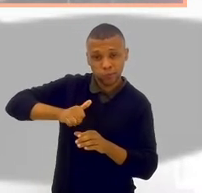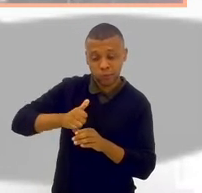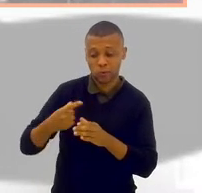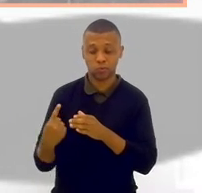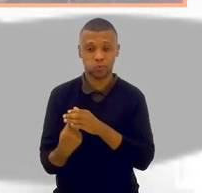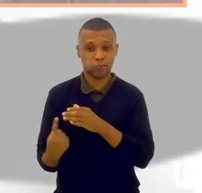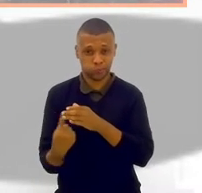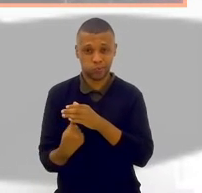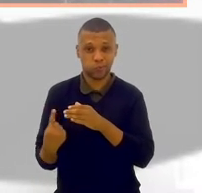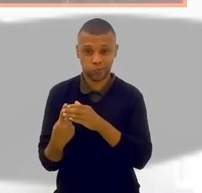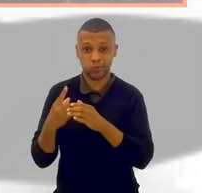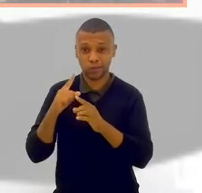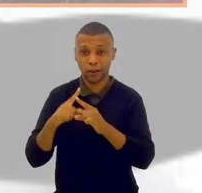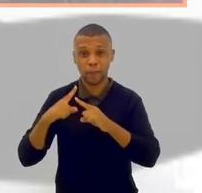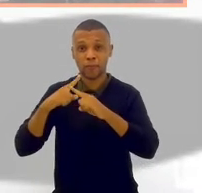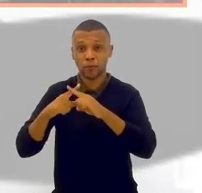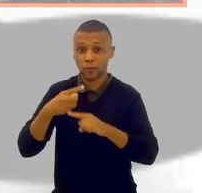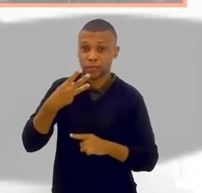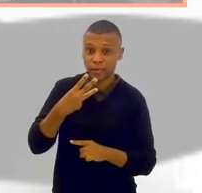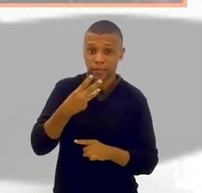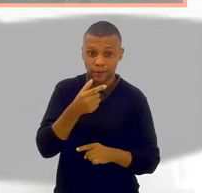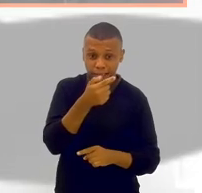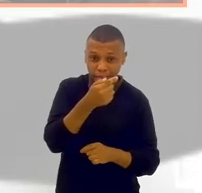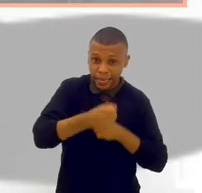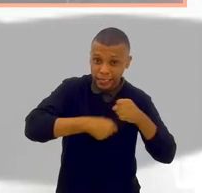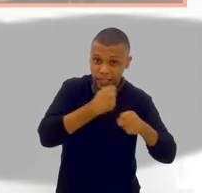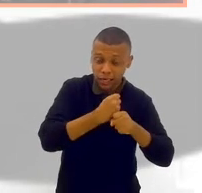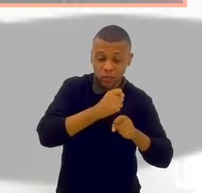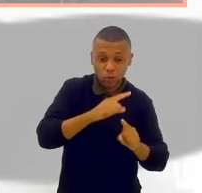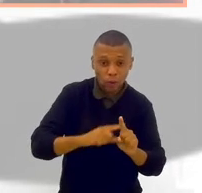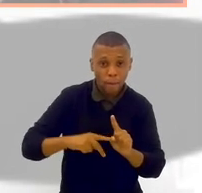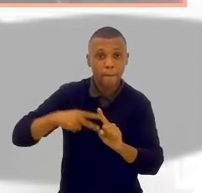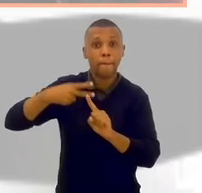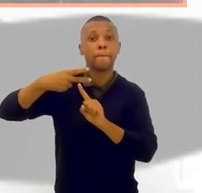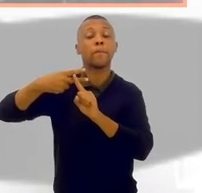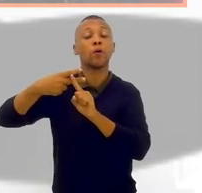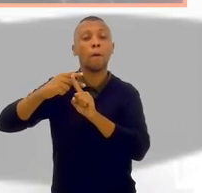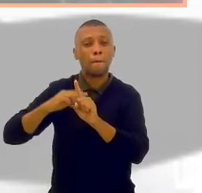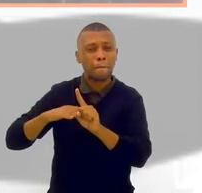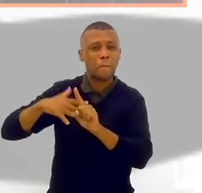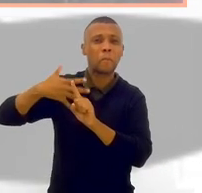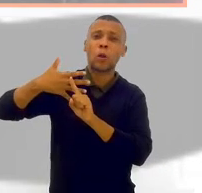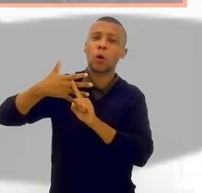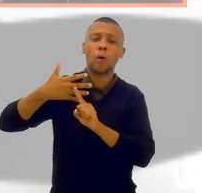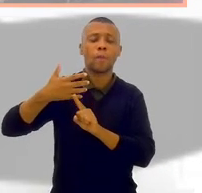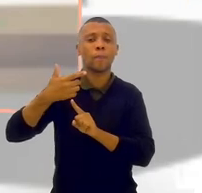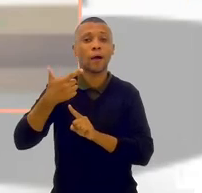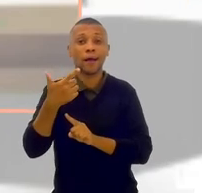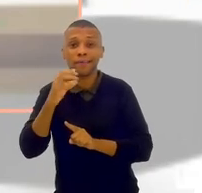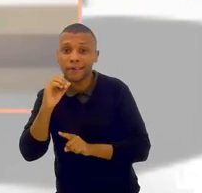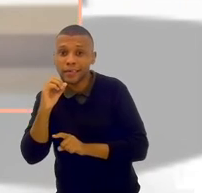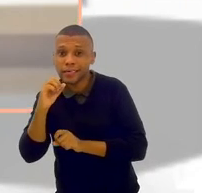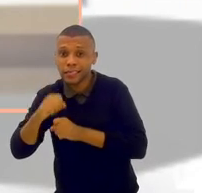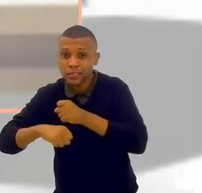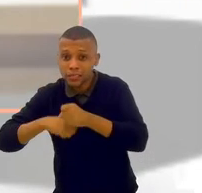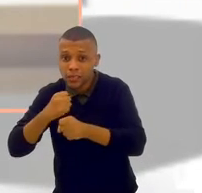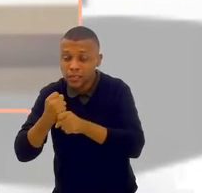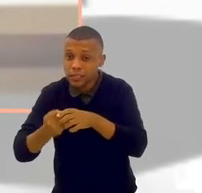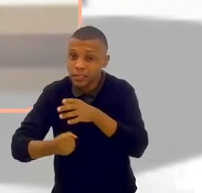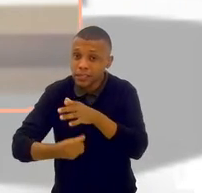multiplicou por três, porque era 7 e foi para 20, 7 anos quase e 21, 20, né? quase 21, Nossa, é.